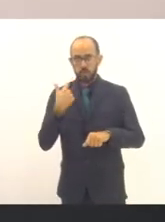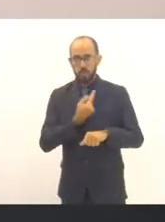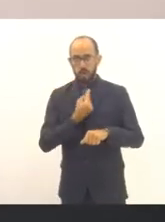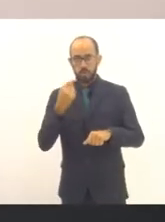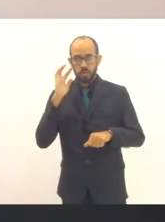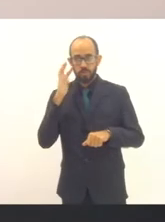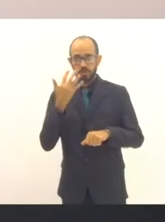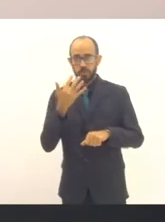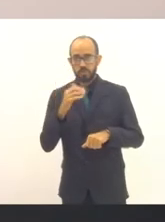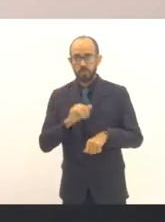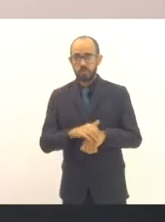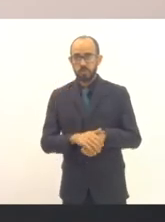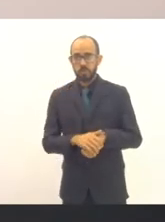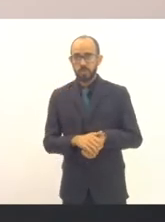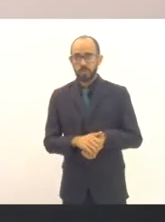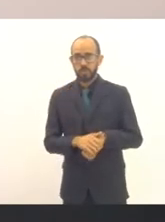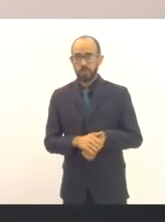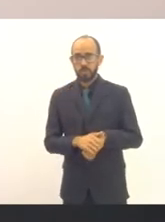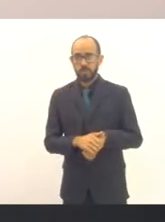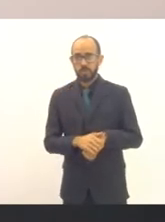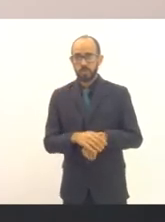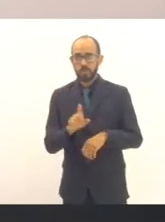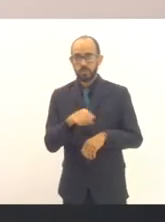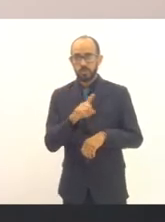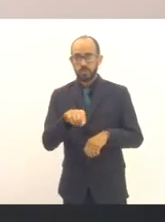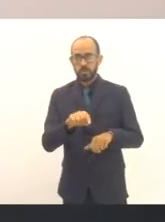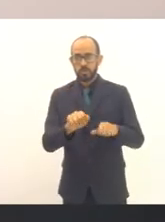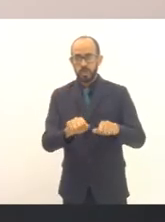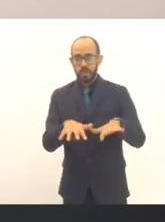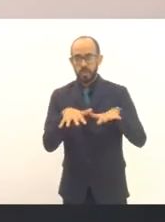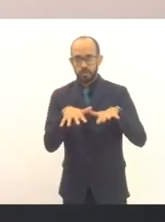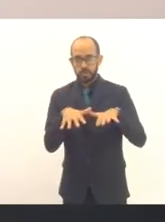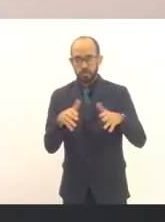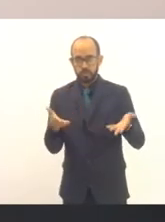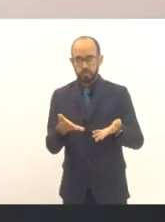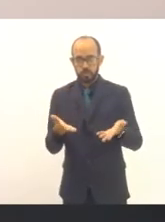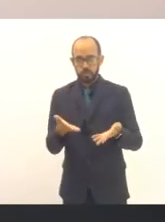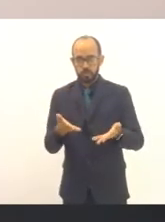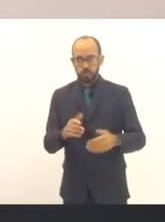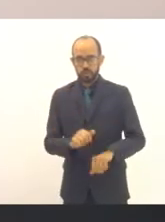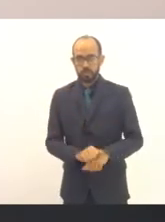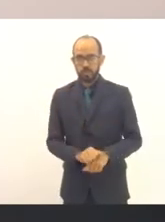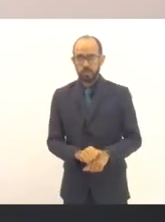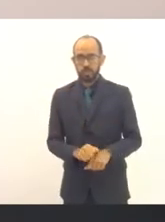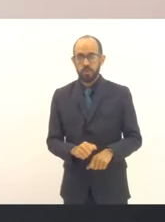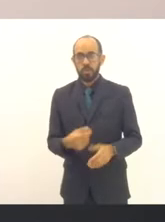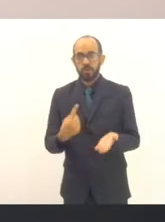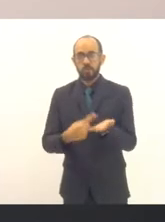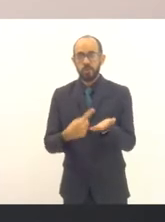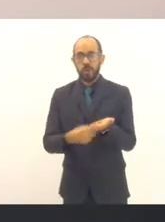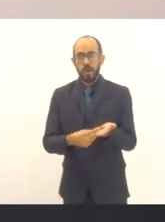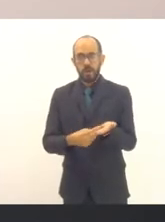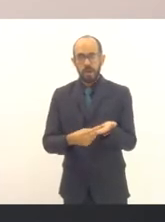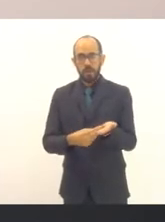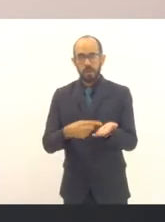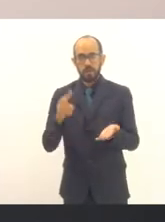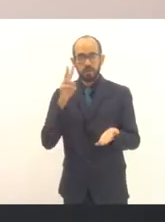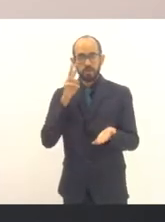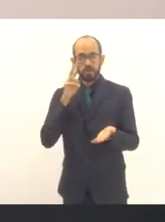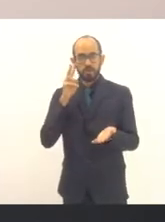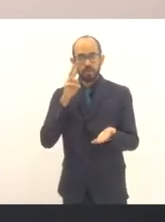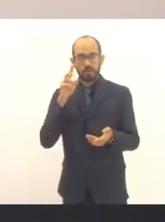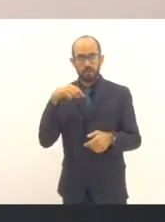decidimos cancelar a audiência de hoje estamos remarcando para a próxima